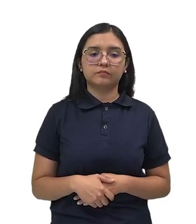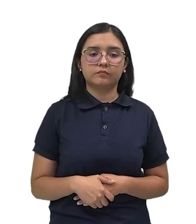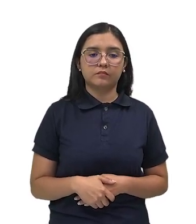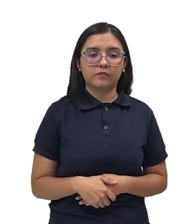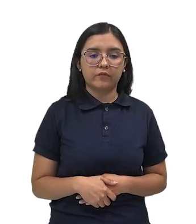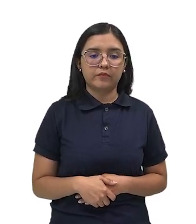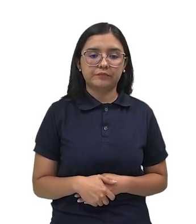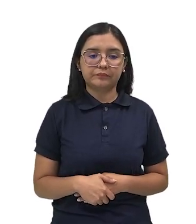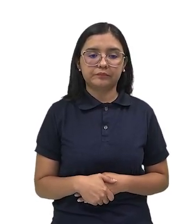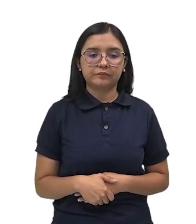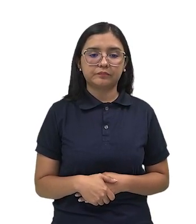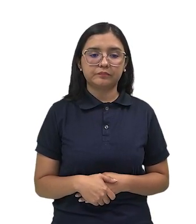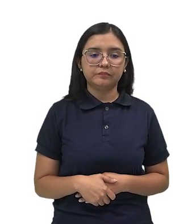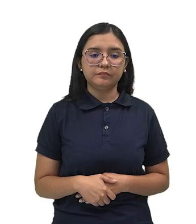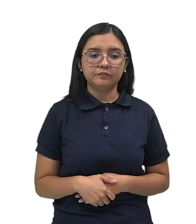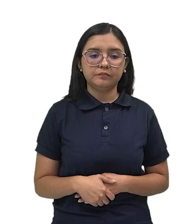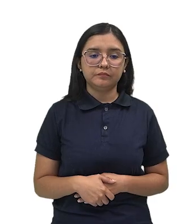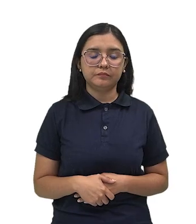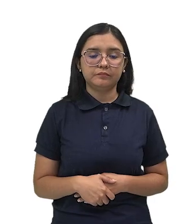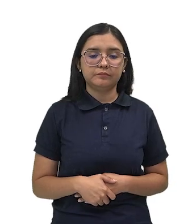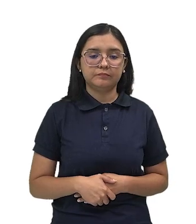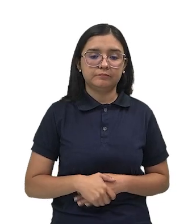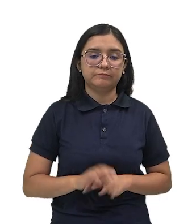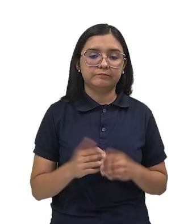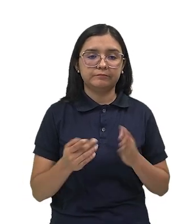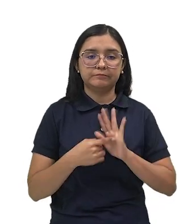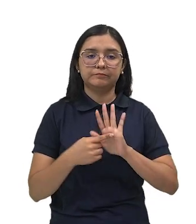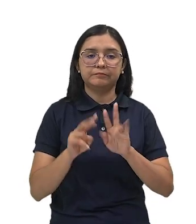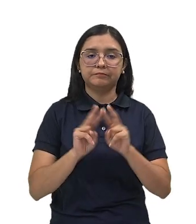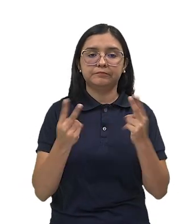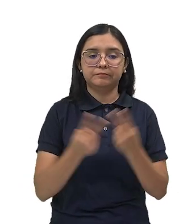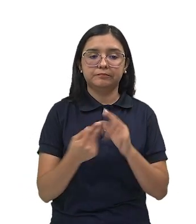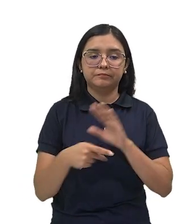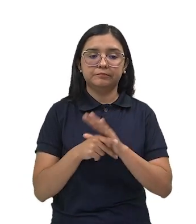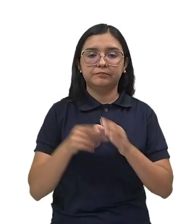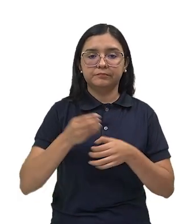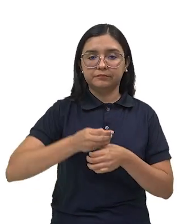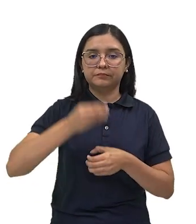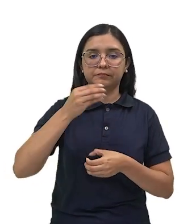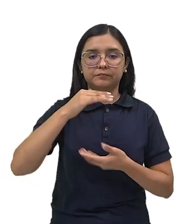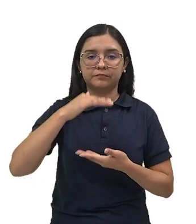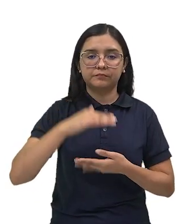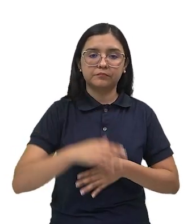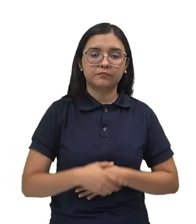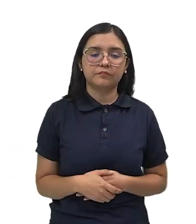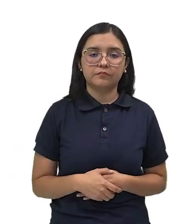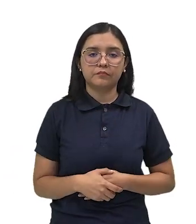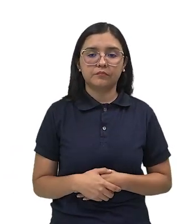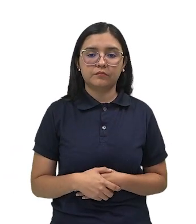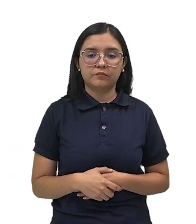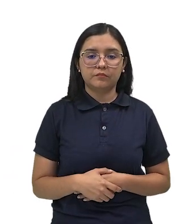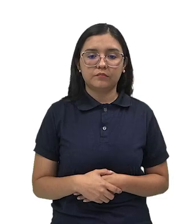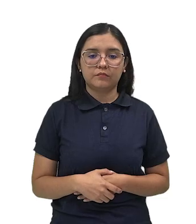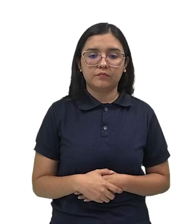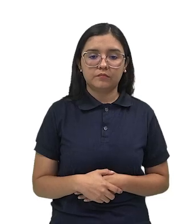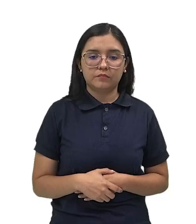o volume de um cilindro. Olha, volume